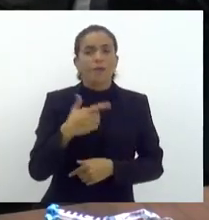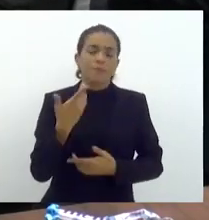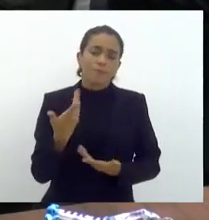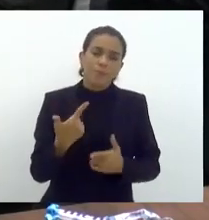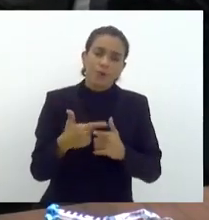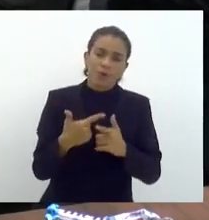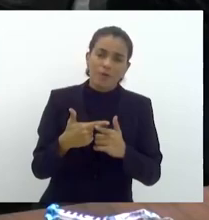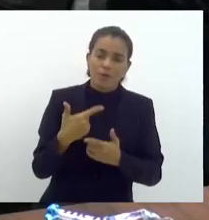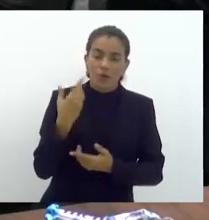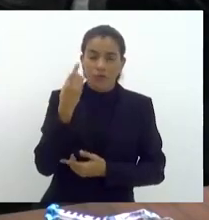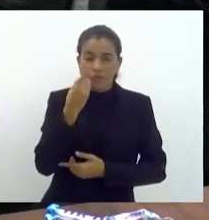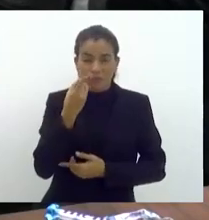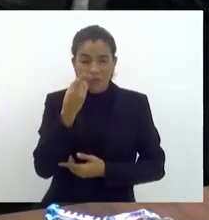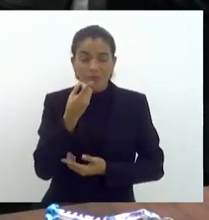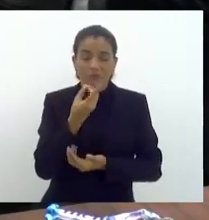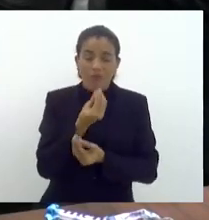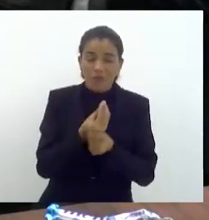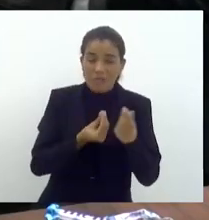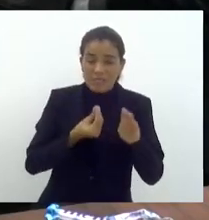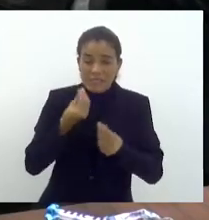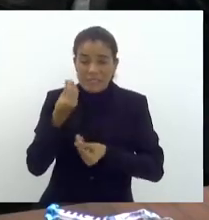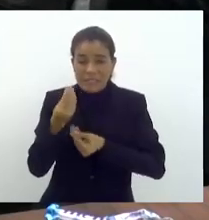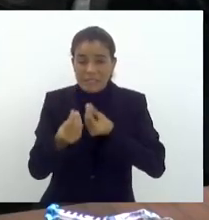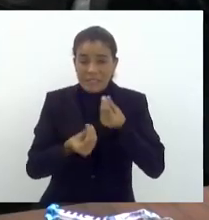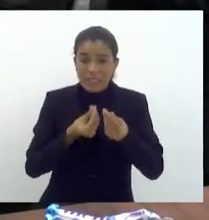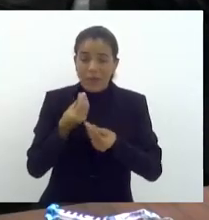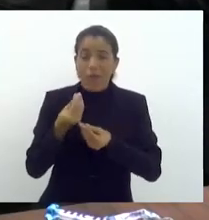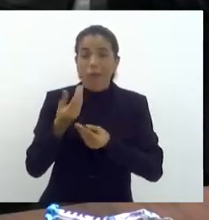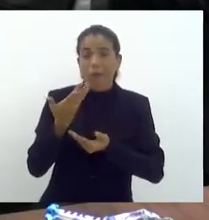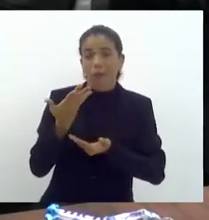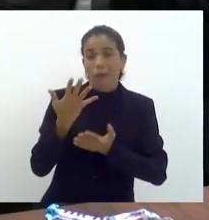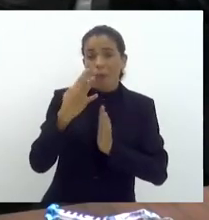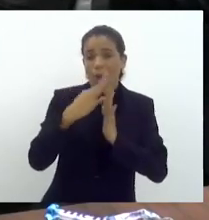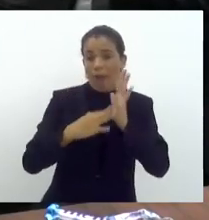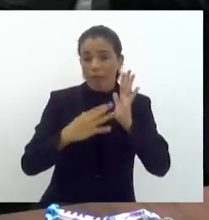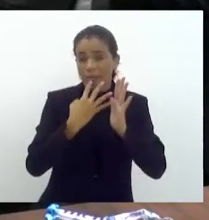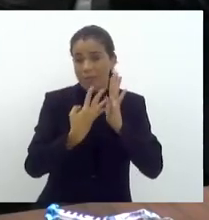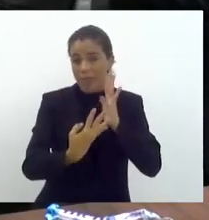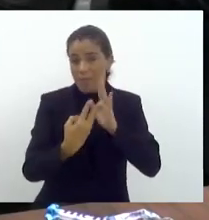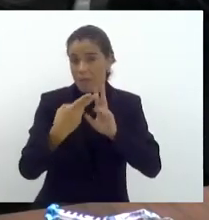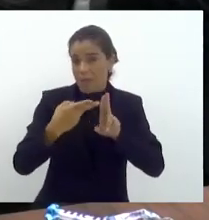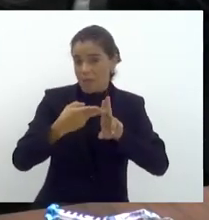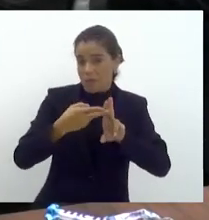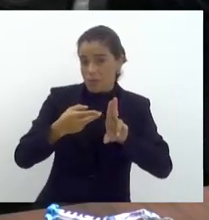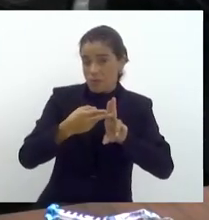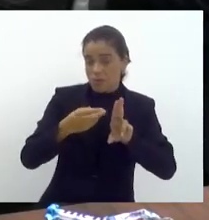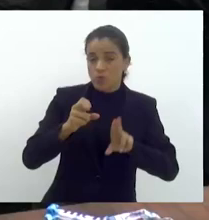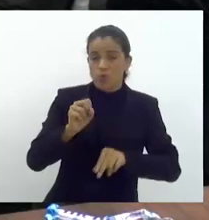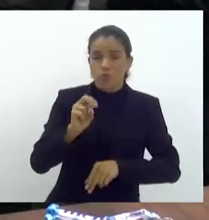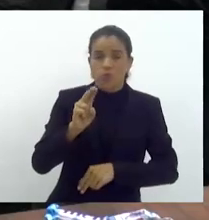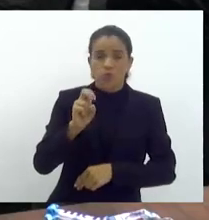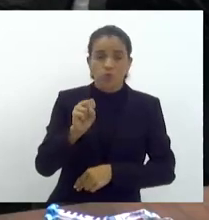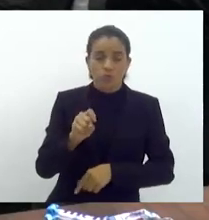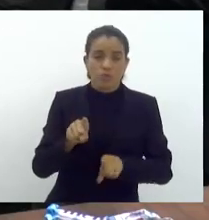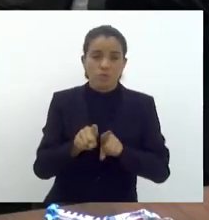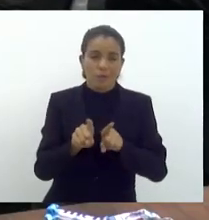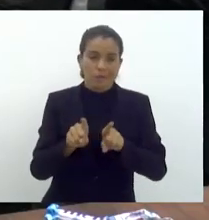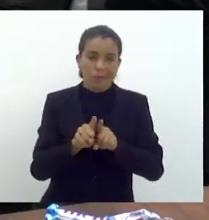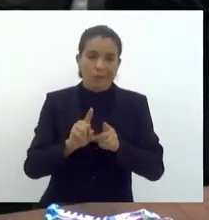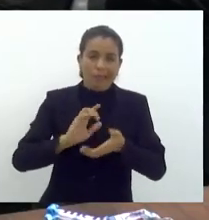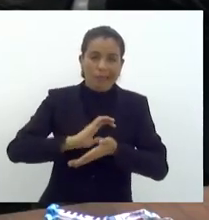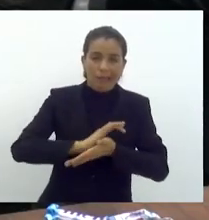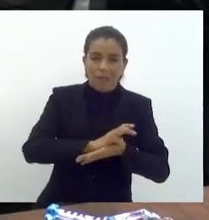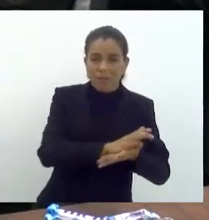fragilizadas ao longo dos anos com a defasagem da tabela do SUS com tudo que elas sofreram de discriminação exclusão